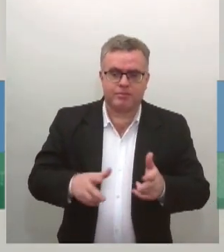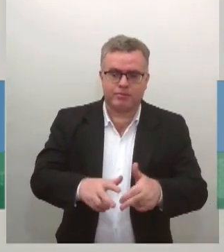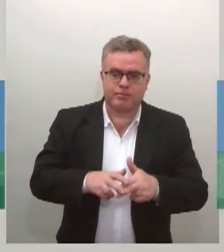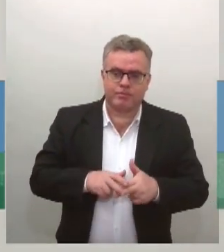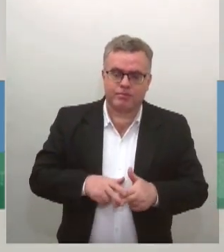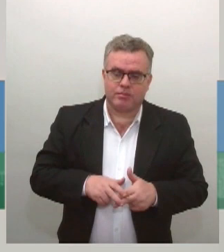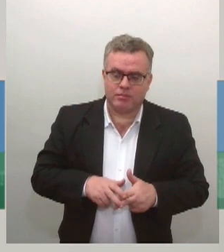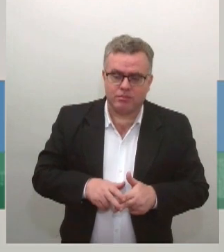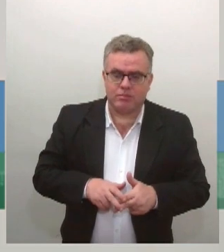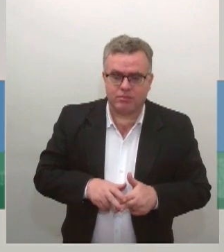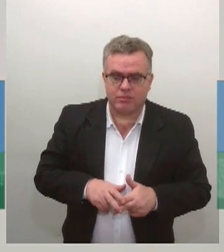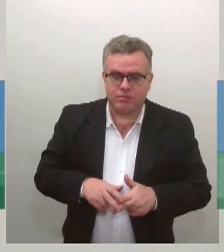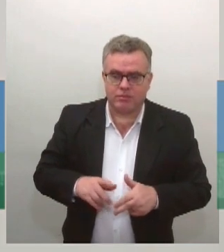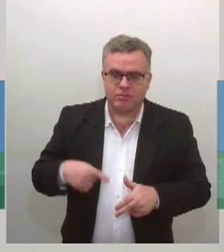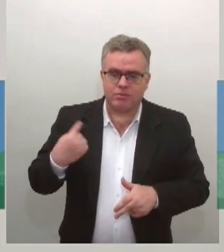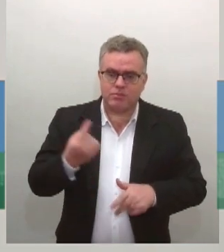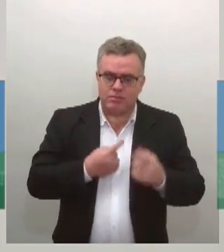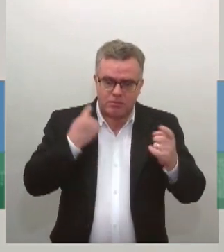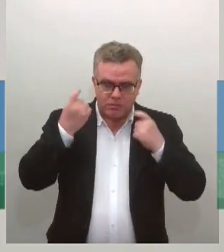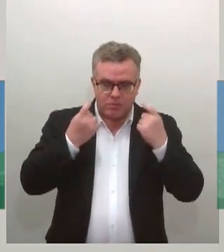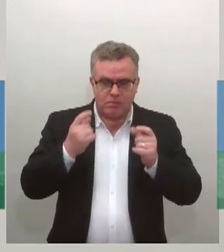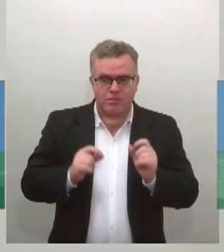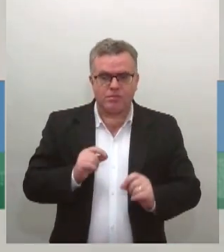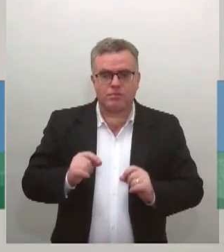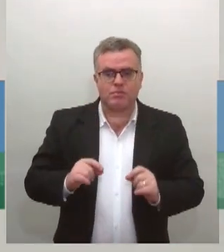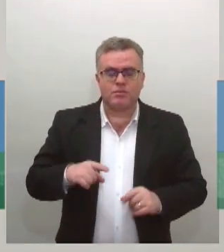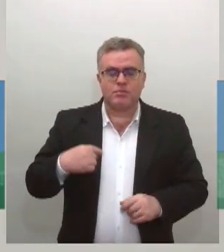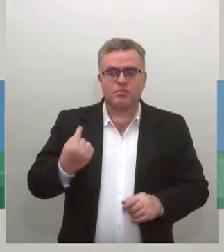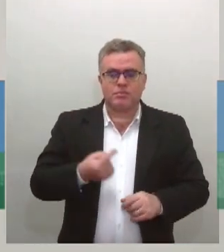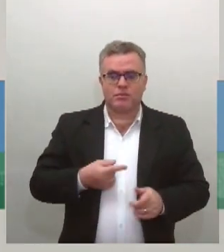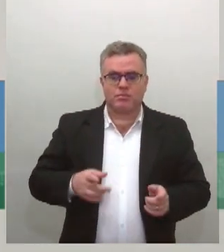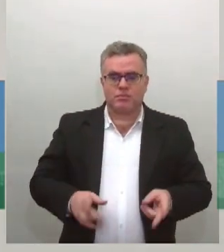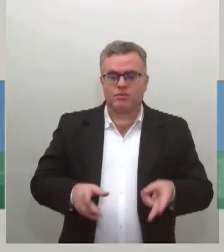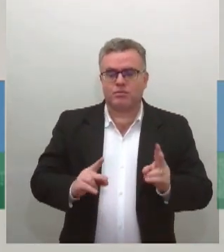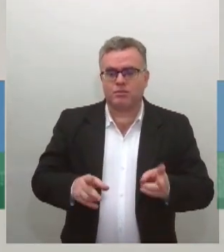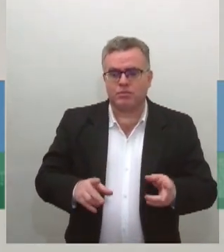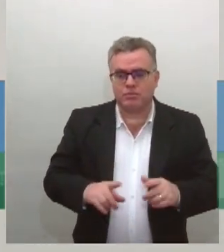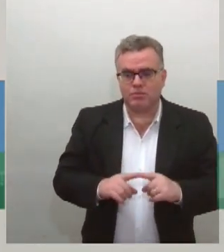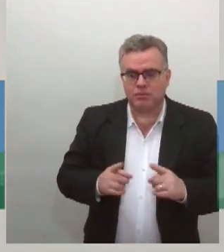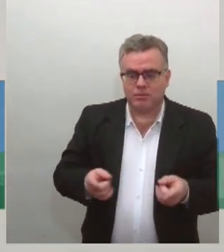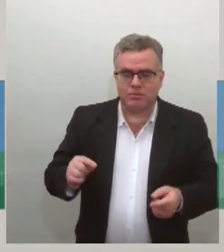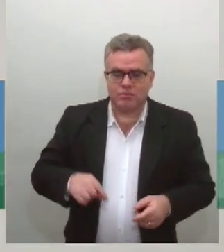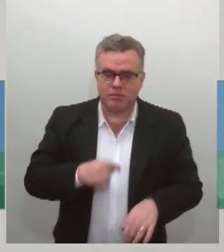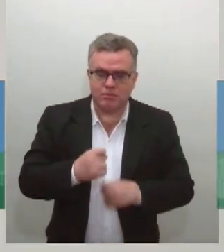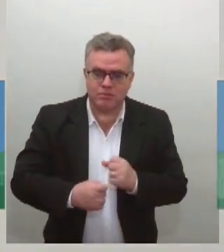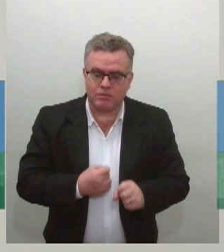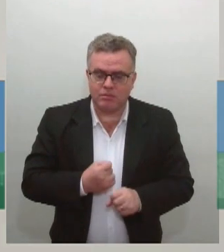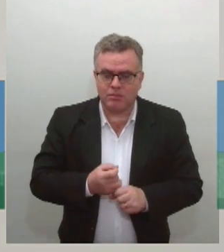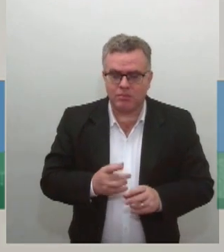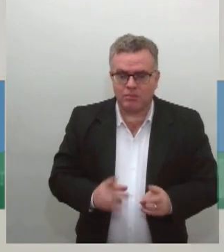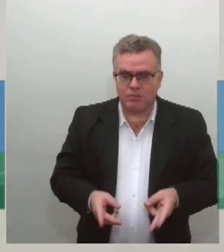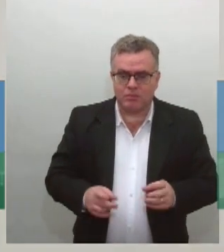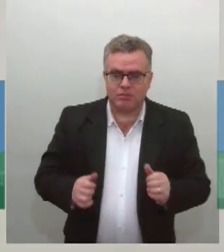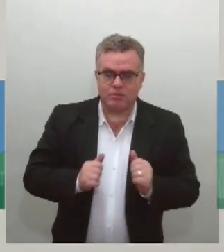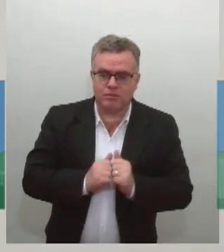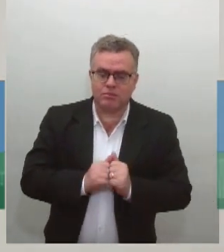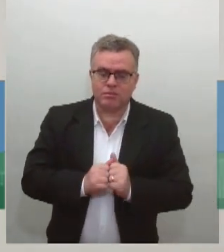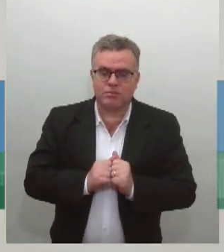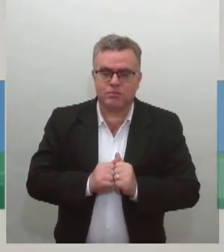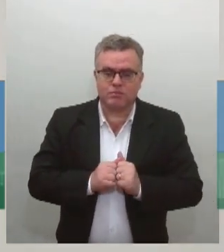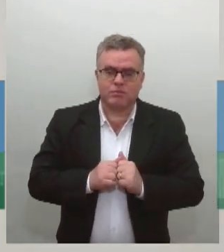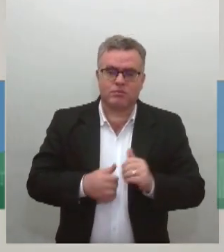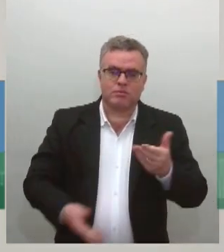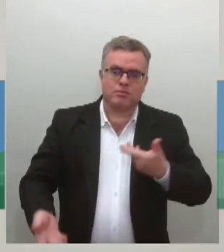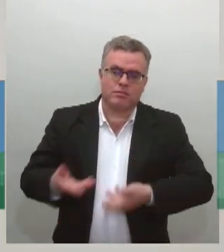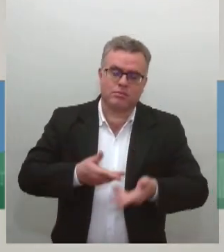preocupação nossa, sim, está no nosso radar, sim, para esse ano, inclusive, junto com essas parcerias. Os comitês